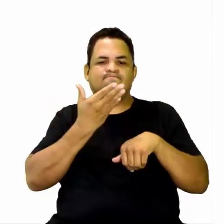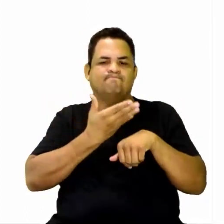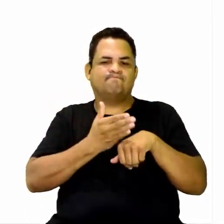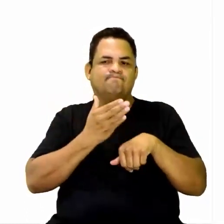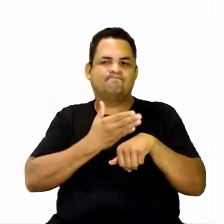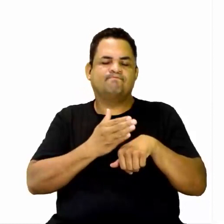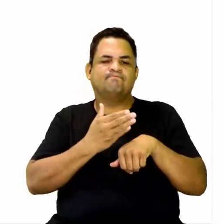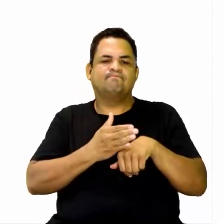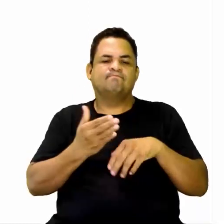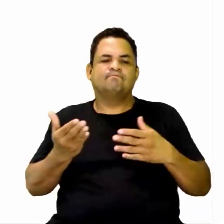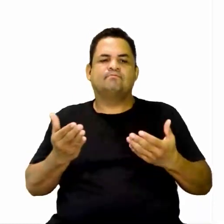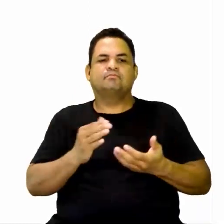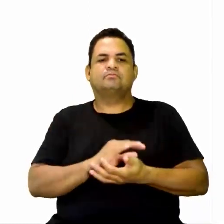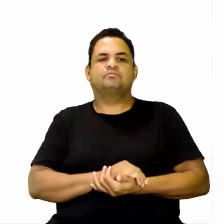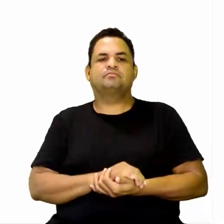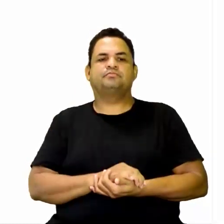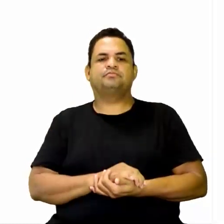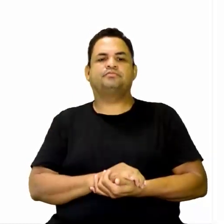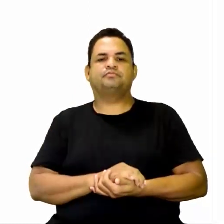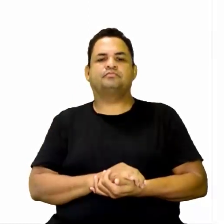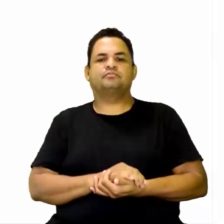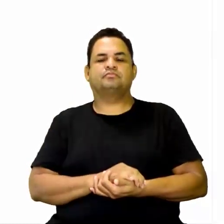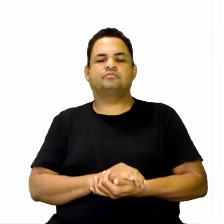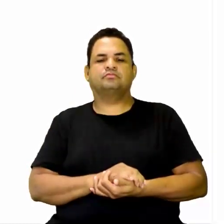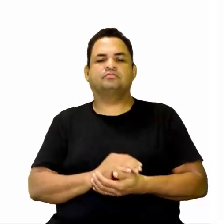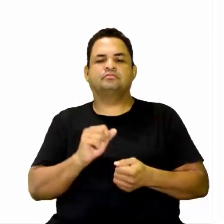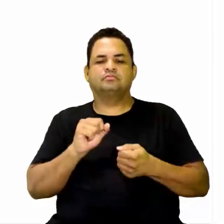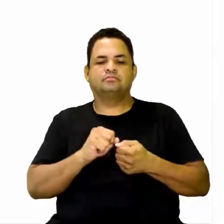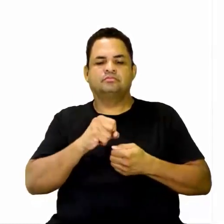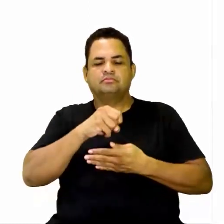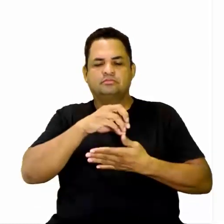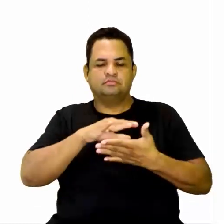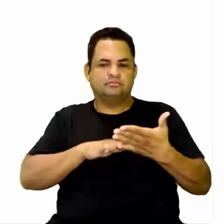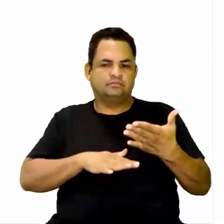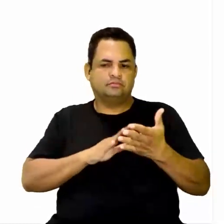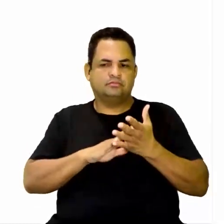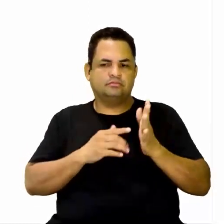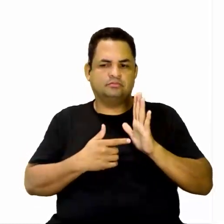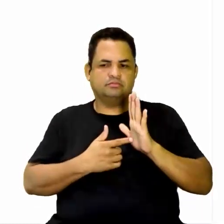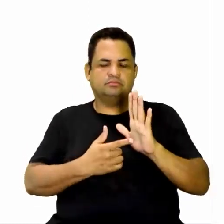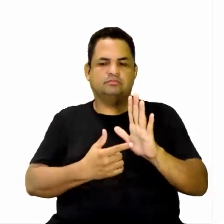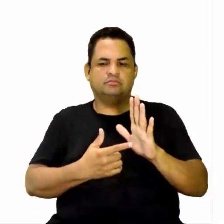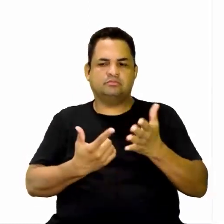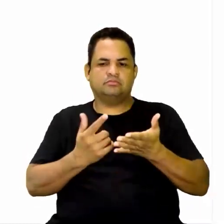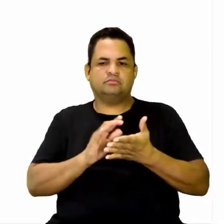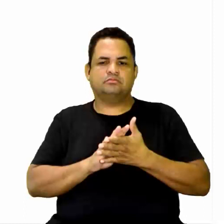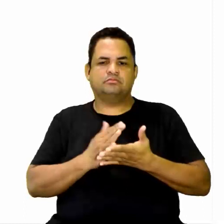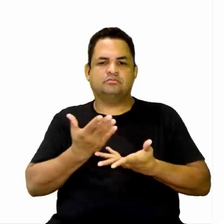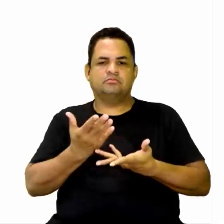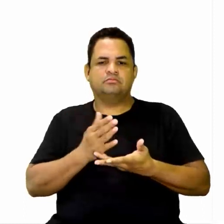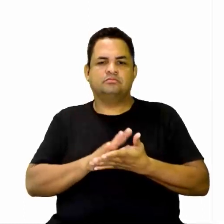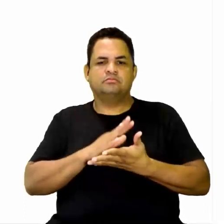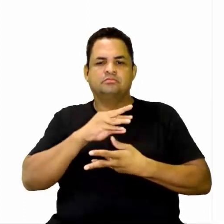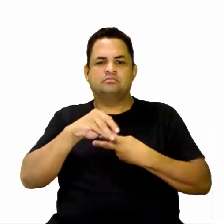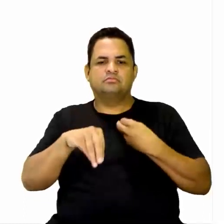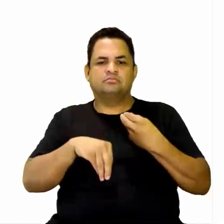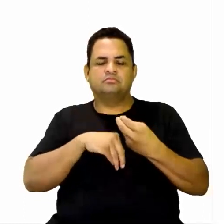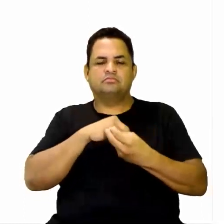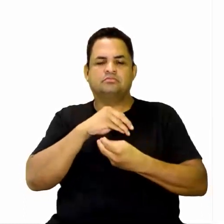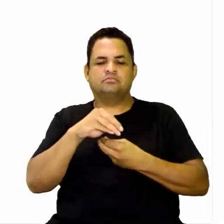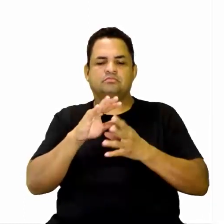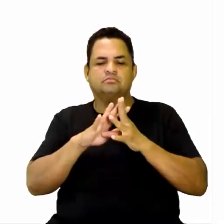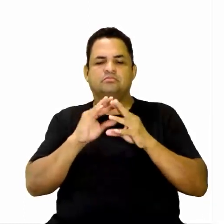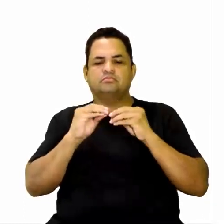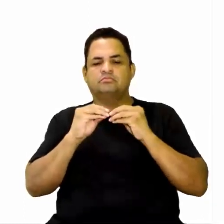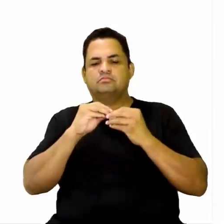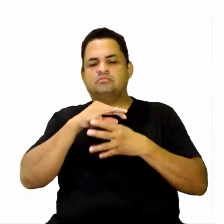exercitando e realizando questões mostrando para você que envolve misturas de